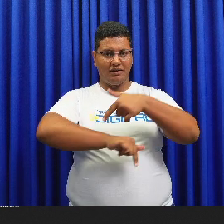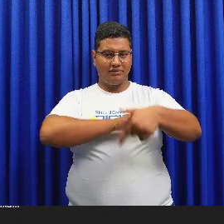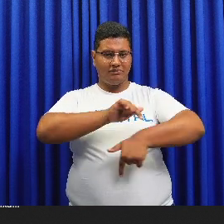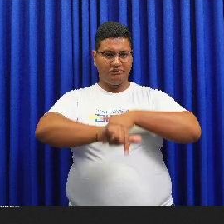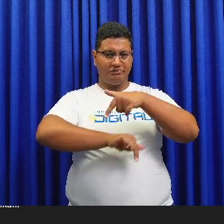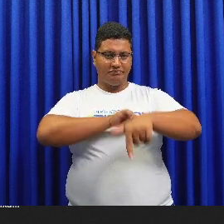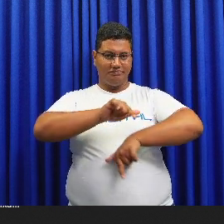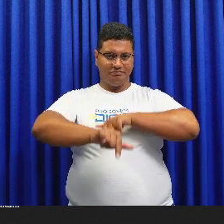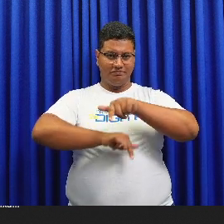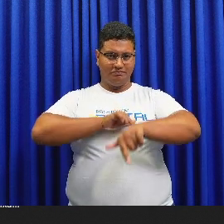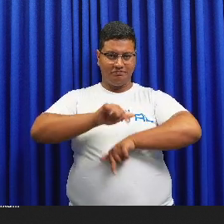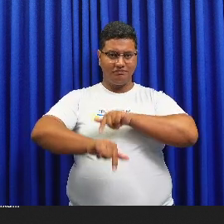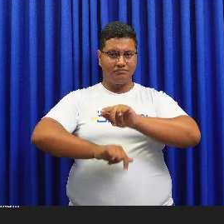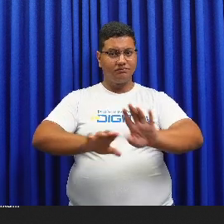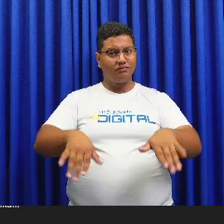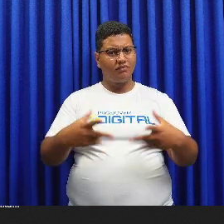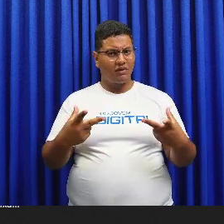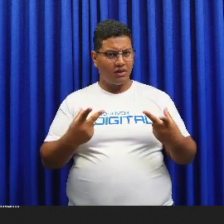trabalho.